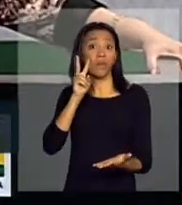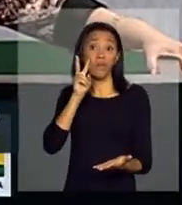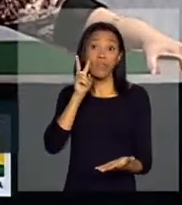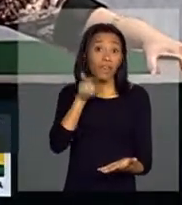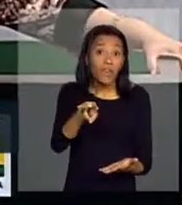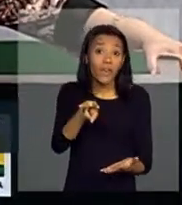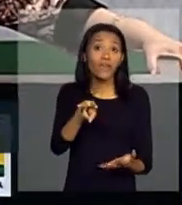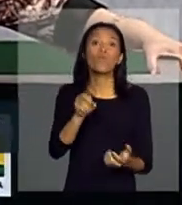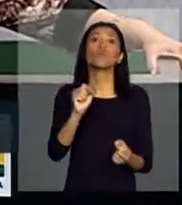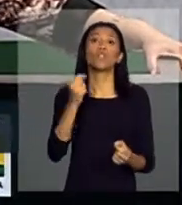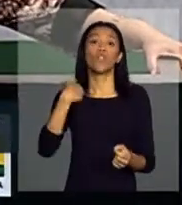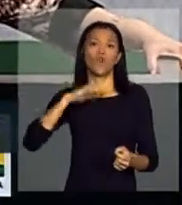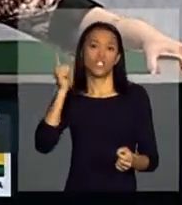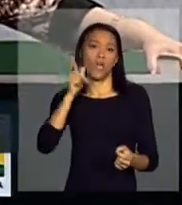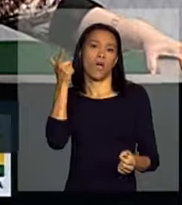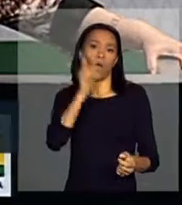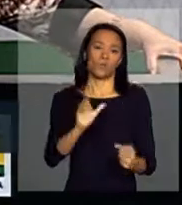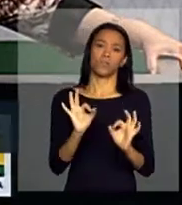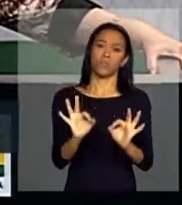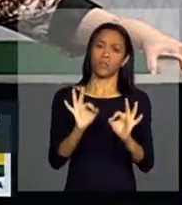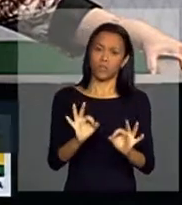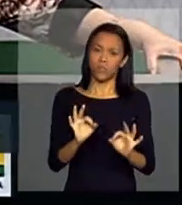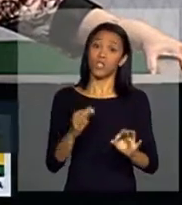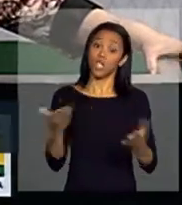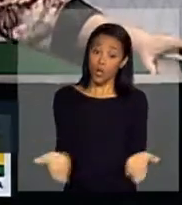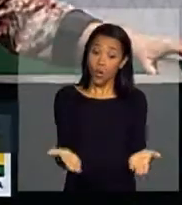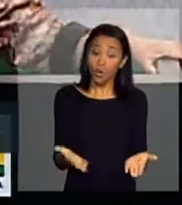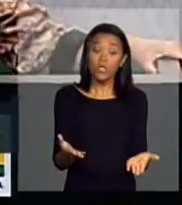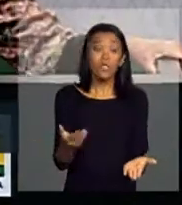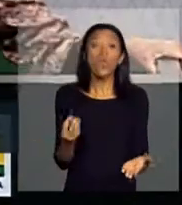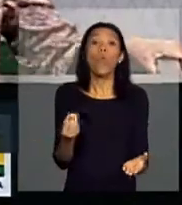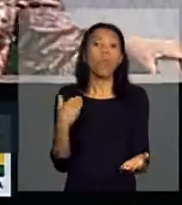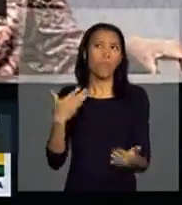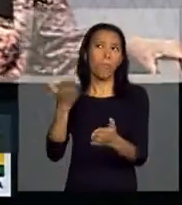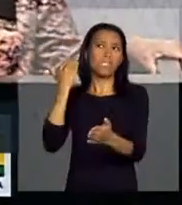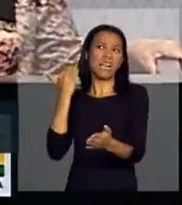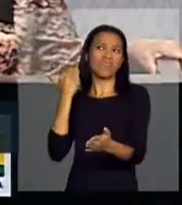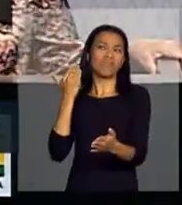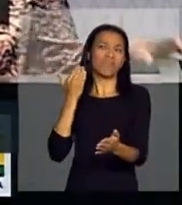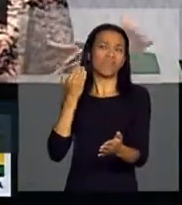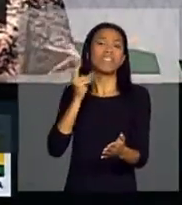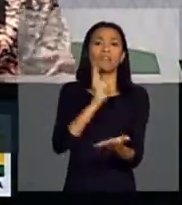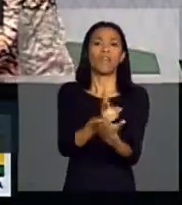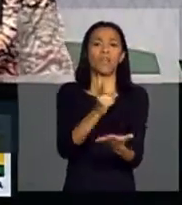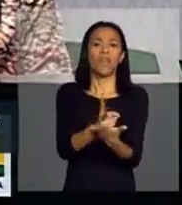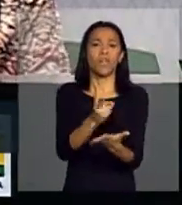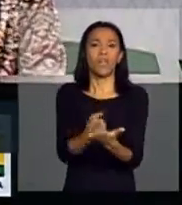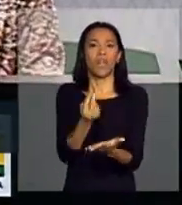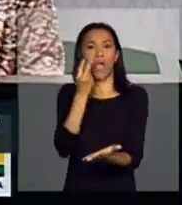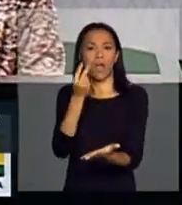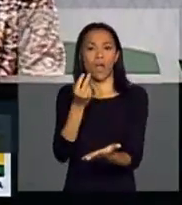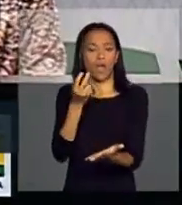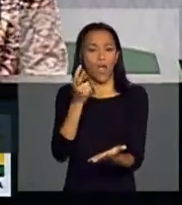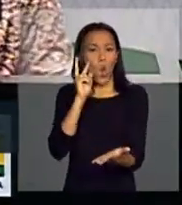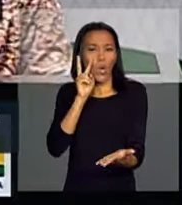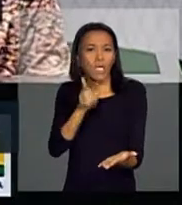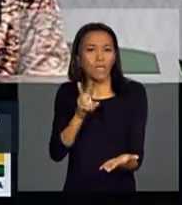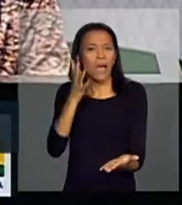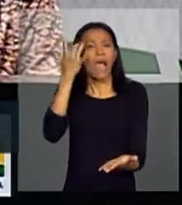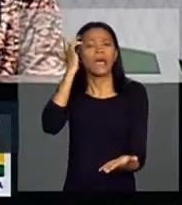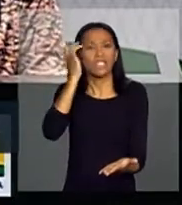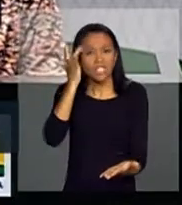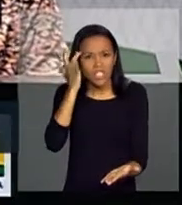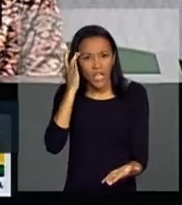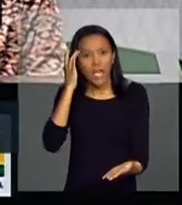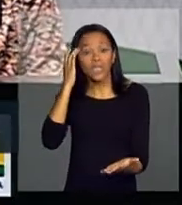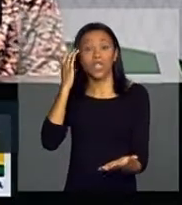nós já conquistamos e a situação em que estamos sempre olha achando que a